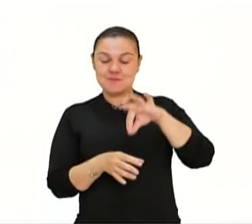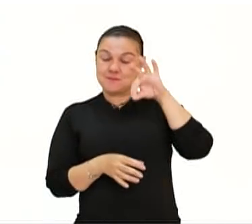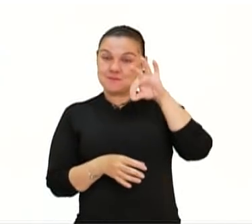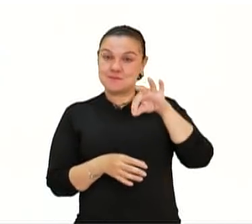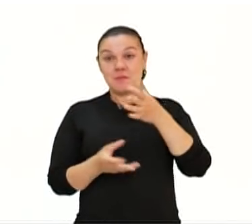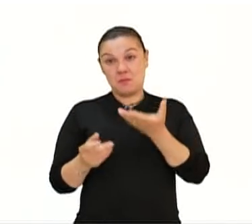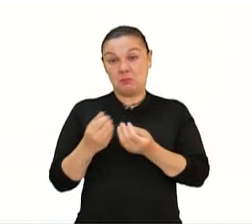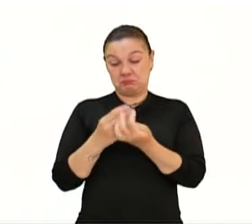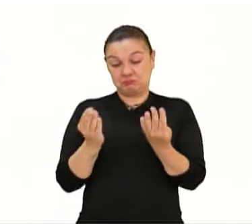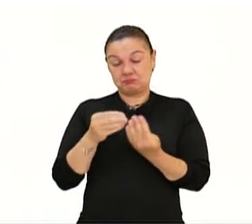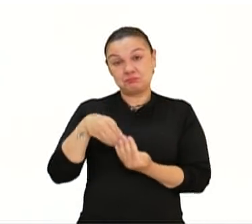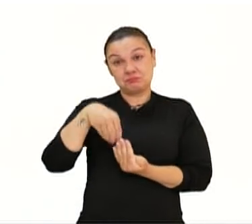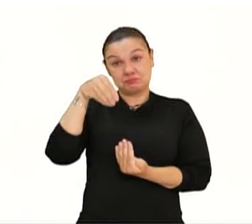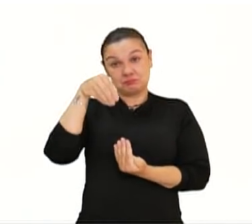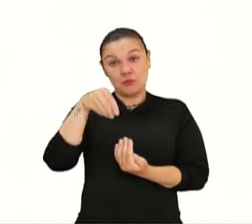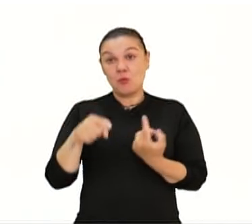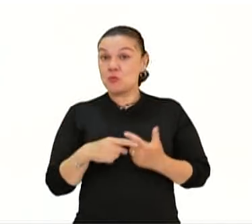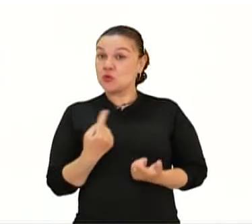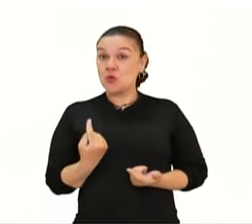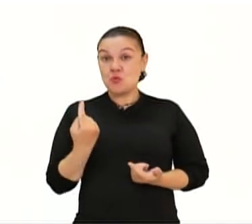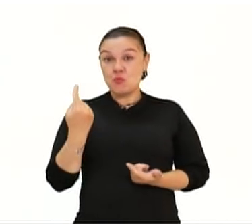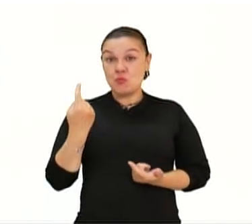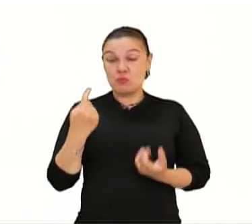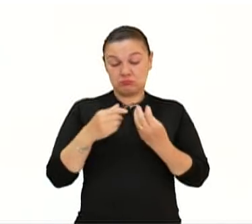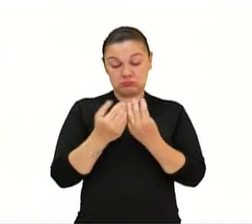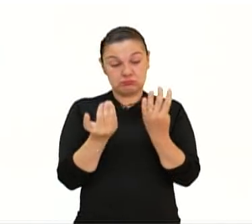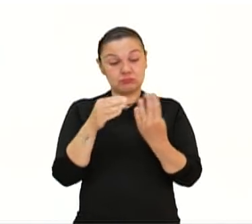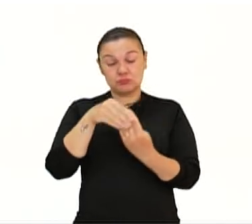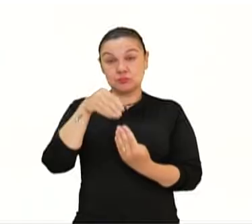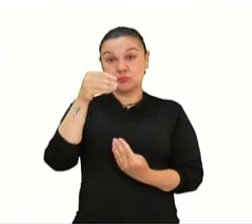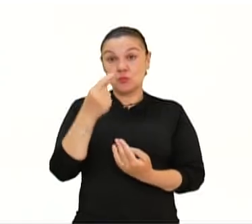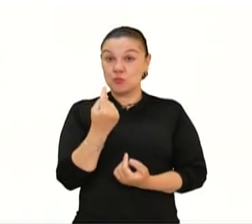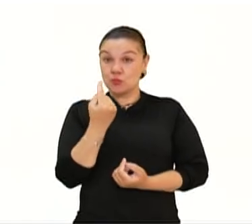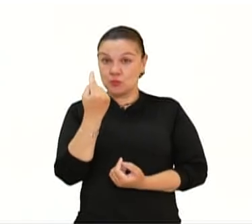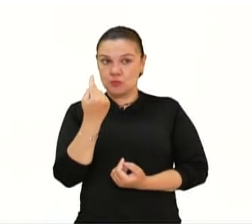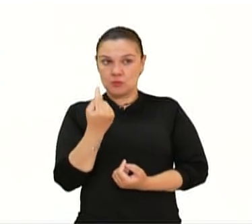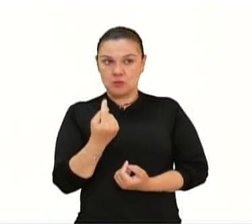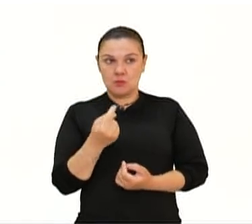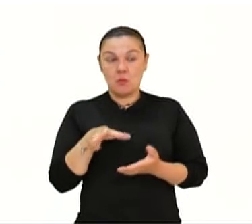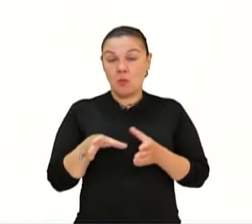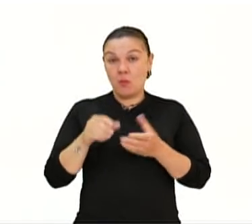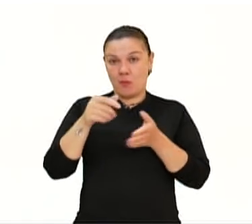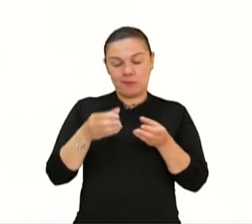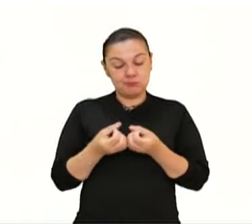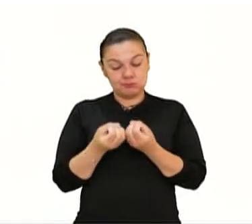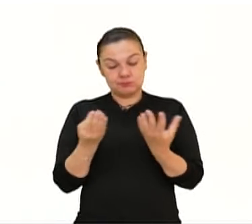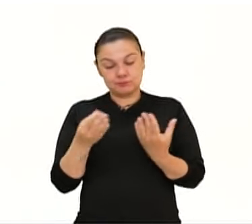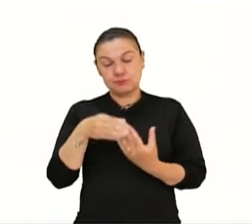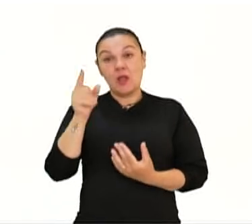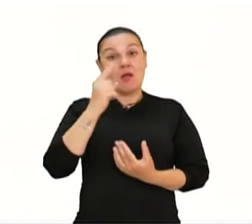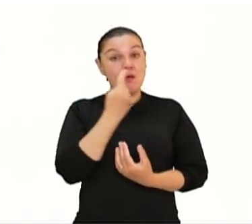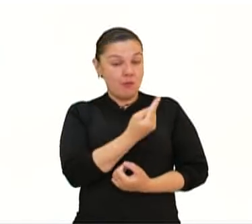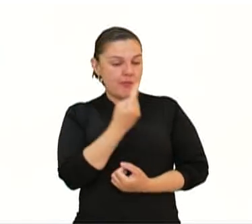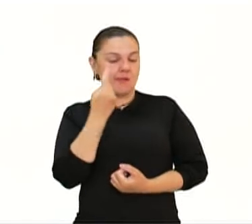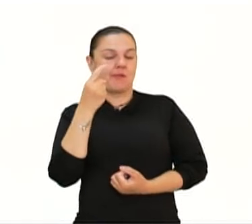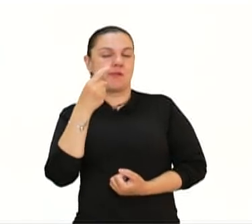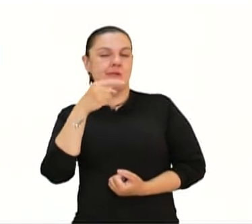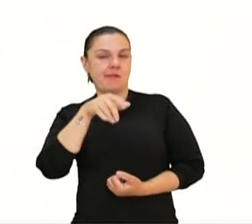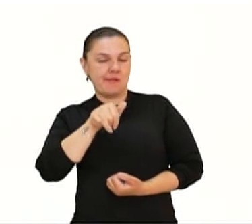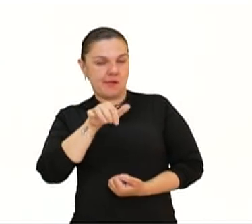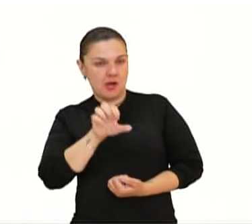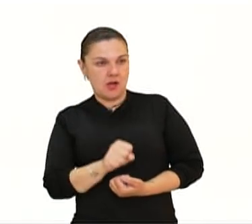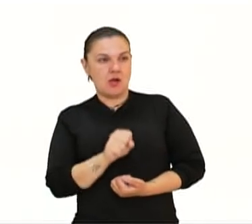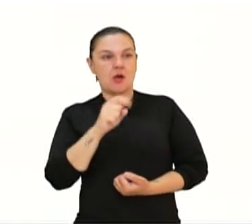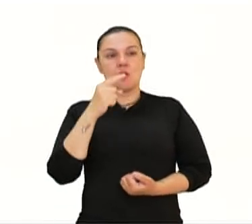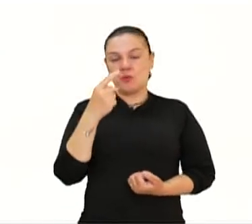de copas. Porque só tem uma carta as de copas no baralho. Um baralho comum só tem uma carta de cada. Um as de